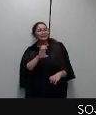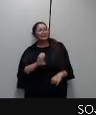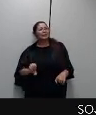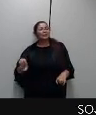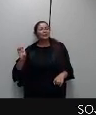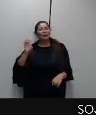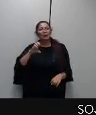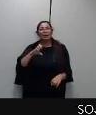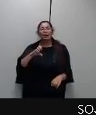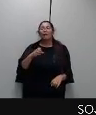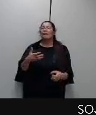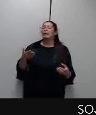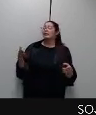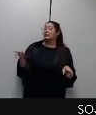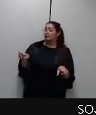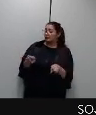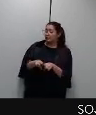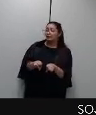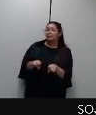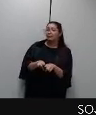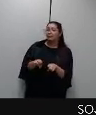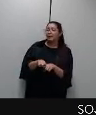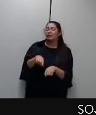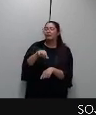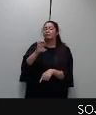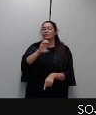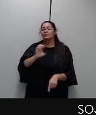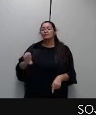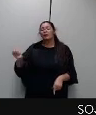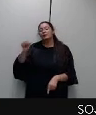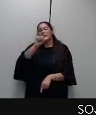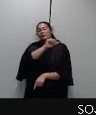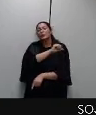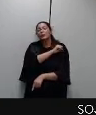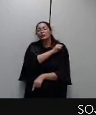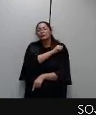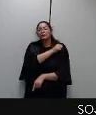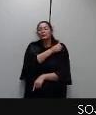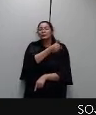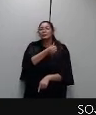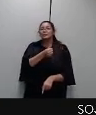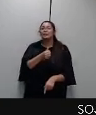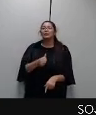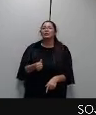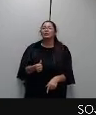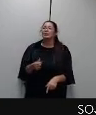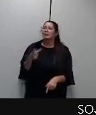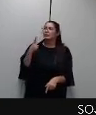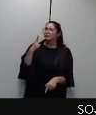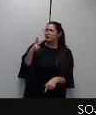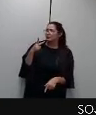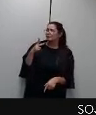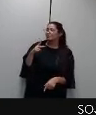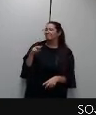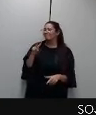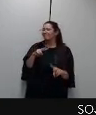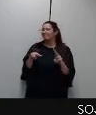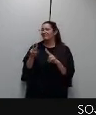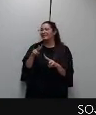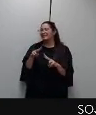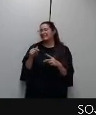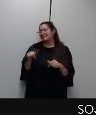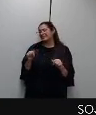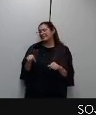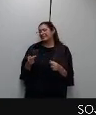também o município do Rio de Janeiro arcar com essa indenização eu tô observando que nesse caso a gente